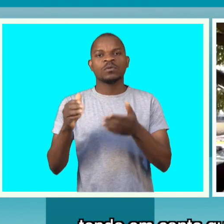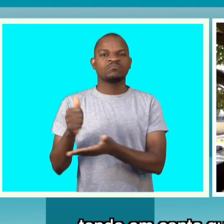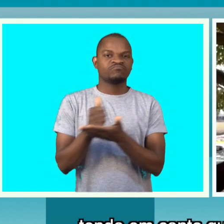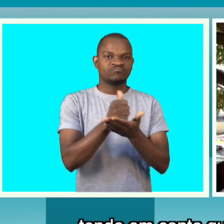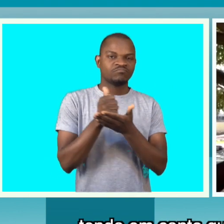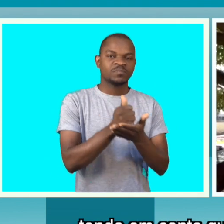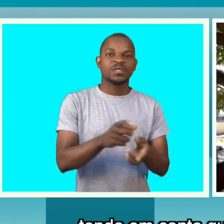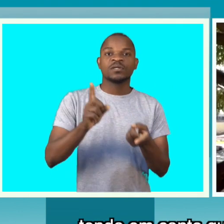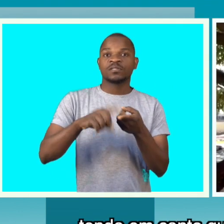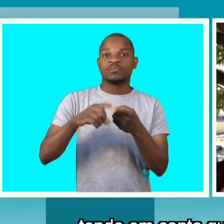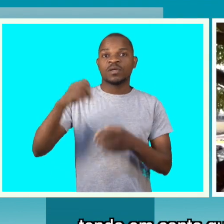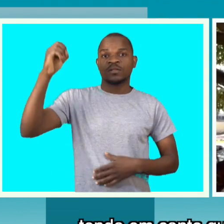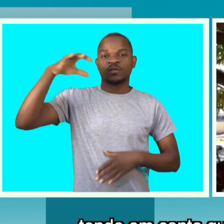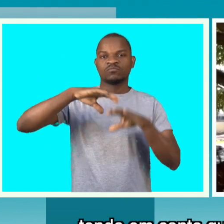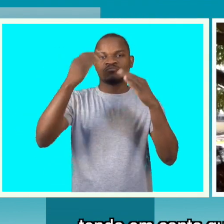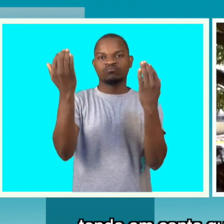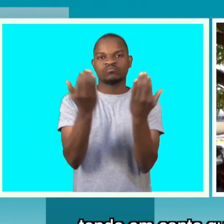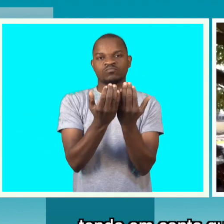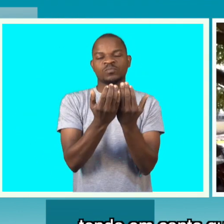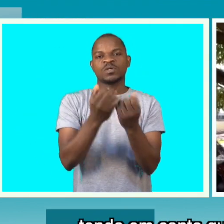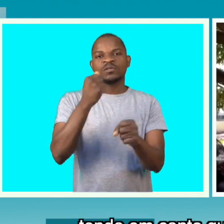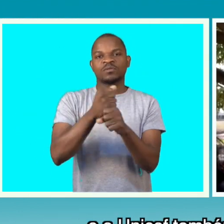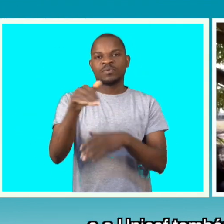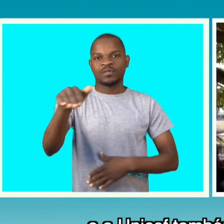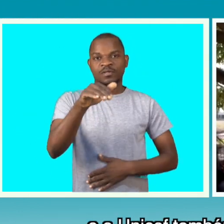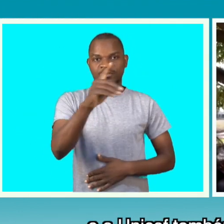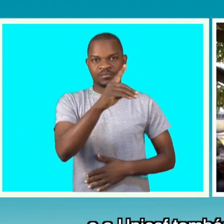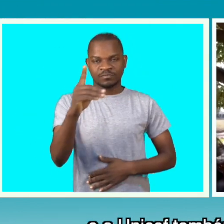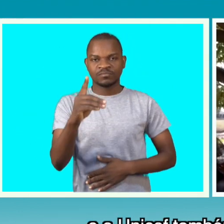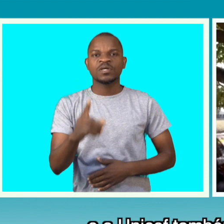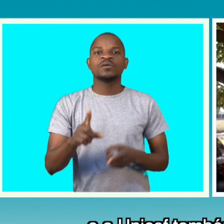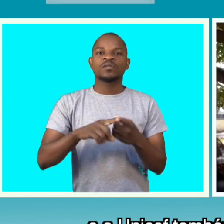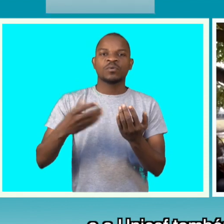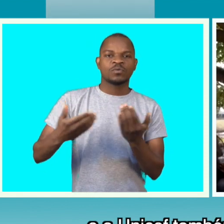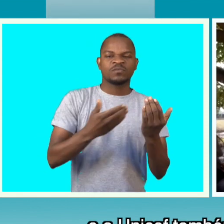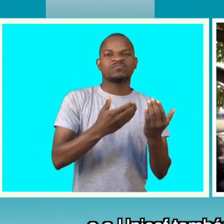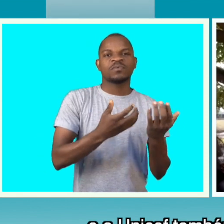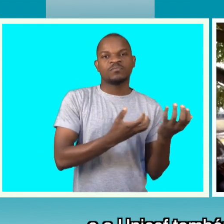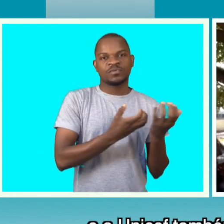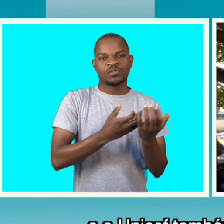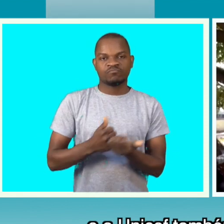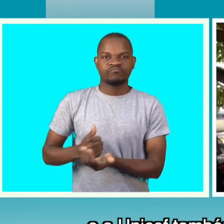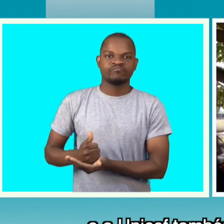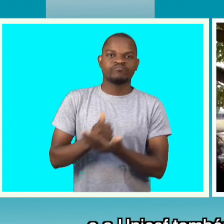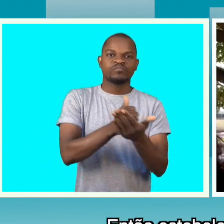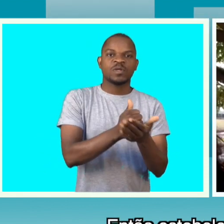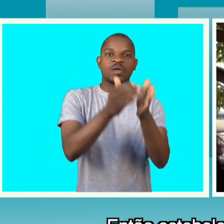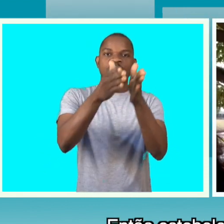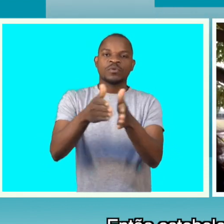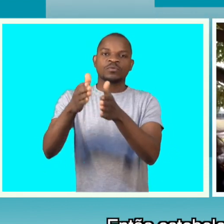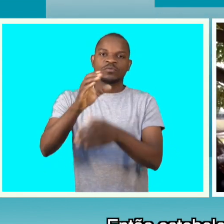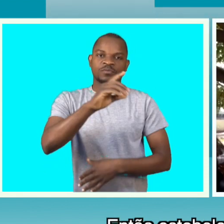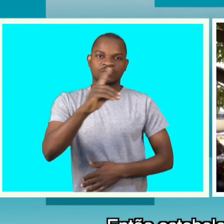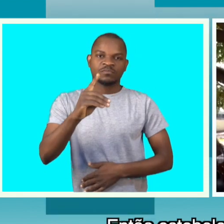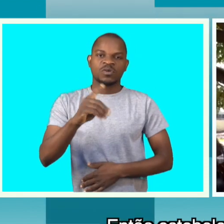tendo em conta que área de trabalho é na área de deficiência. E a Unicef também tem o seu mandato de apoiar as pessoas com deficiência. Então,